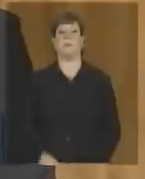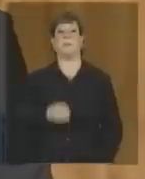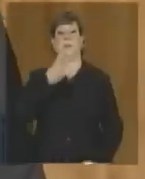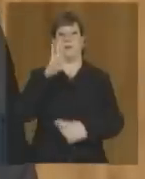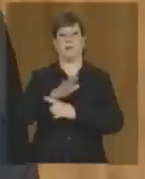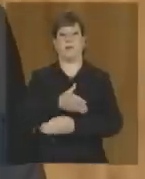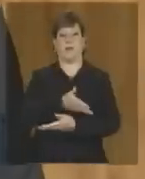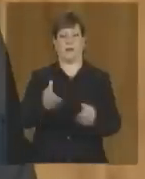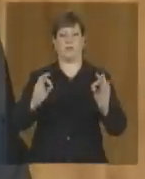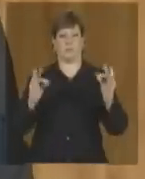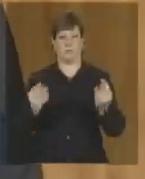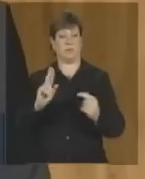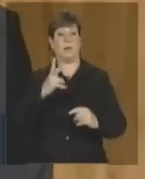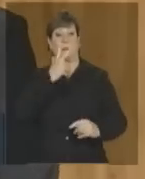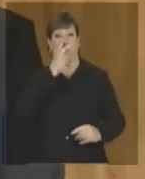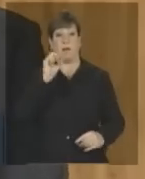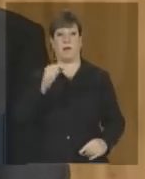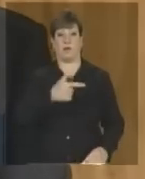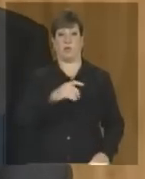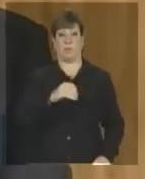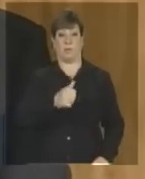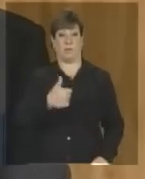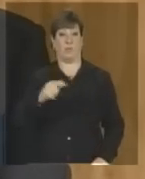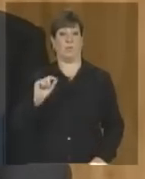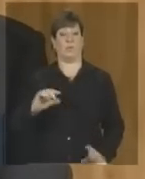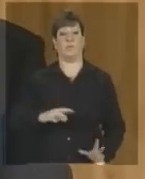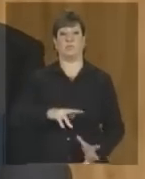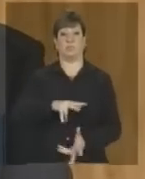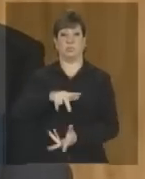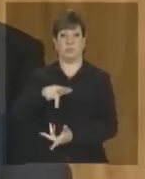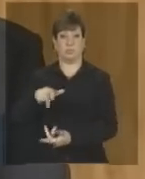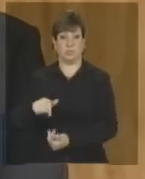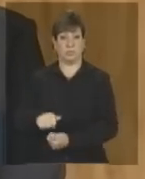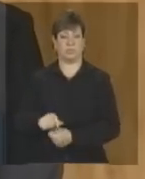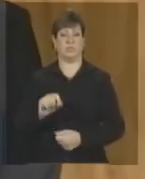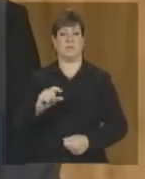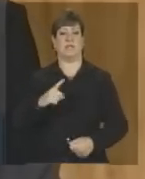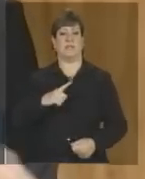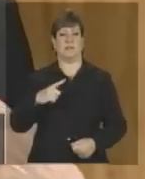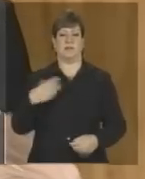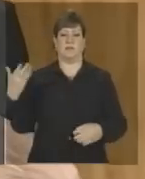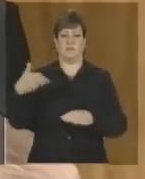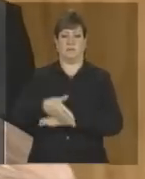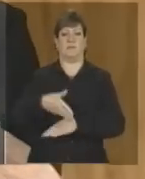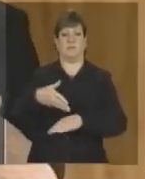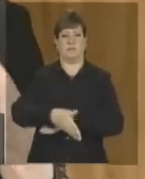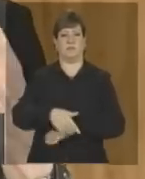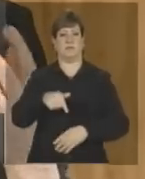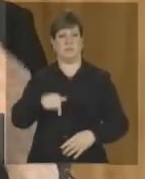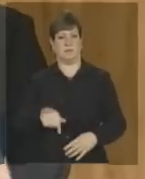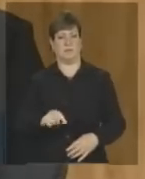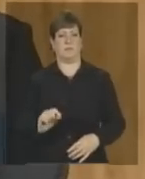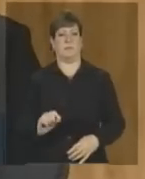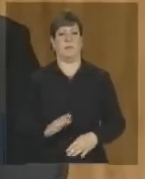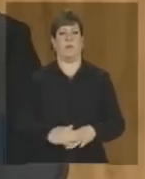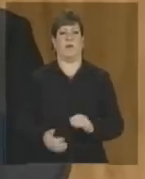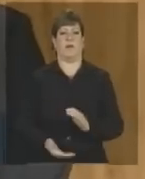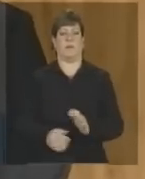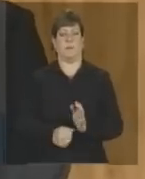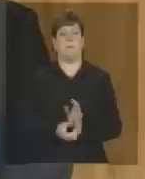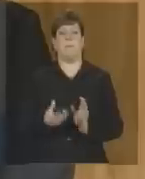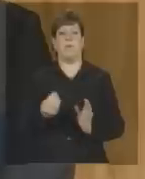durante 2012, 2012 o mundo vai se tornar, está vindo para o Brasil muitas vezes, mas para nós o